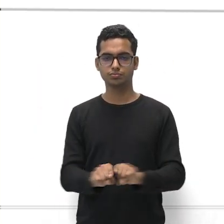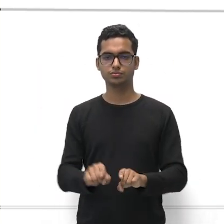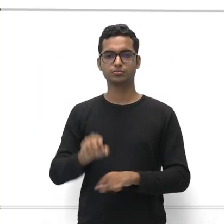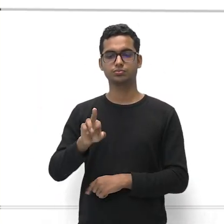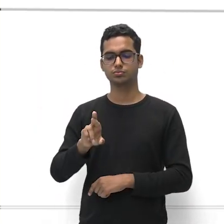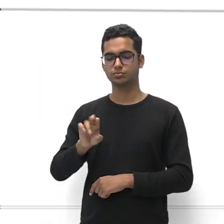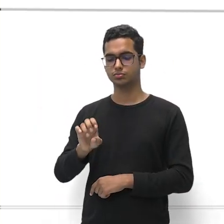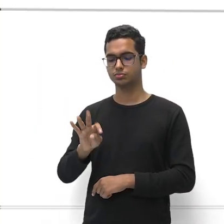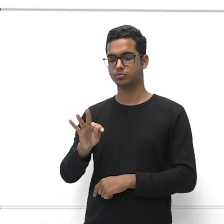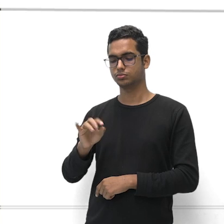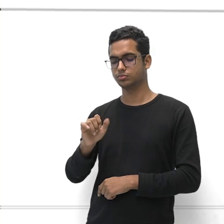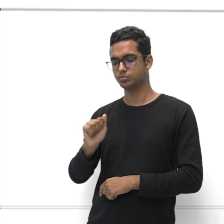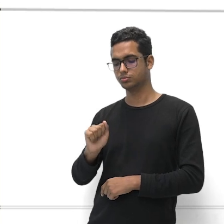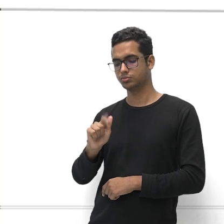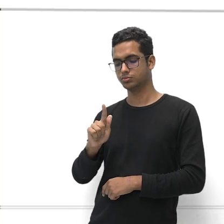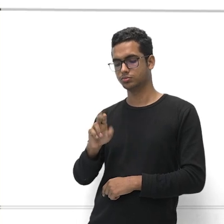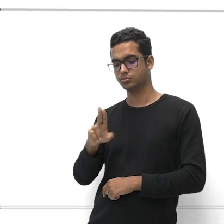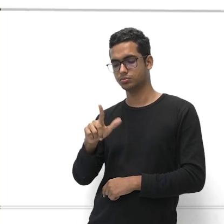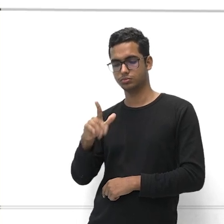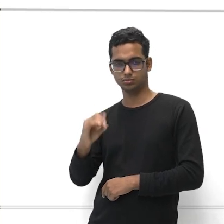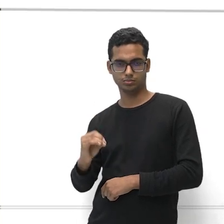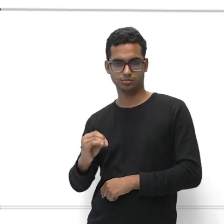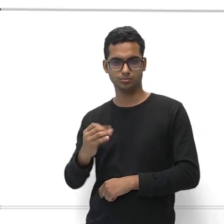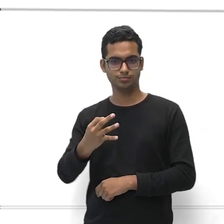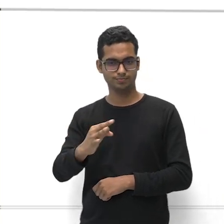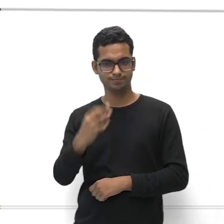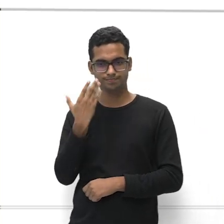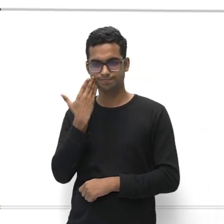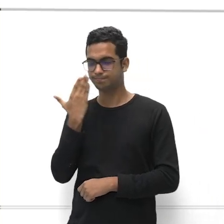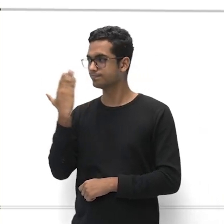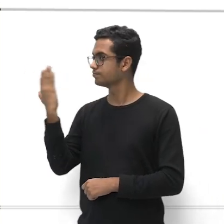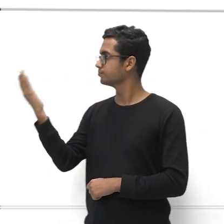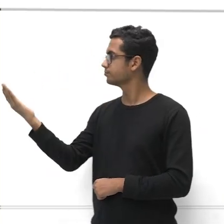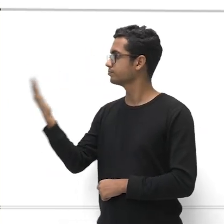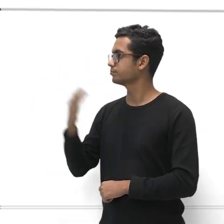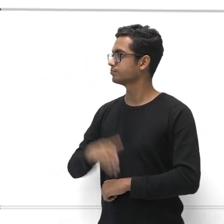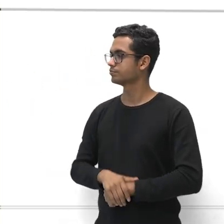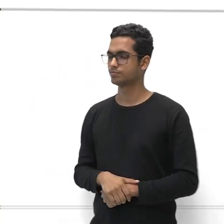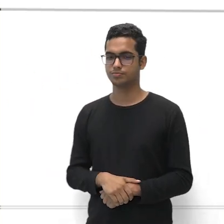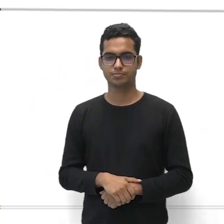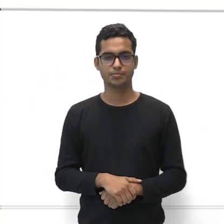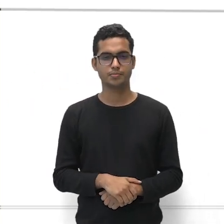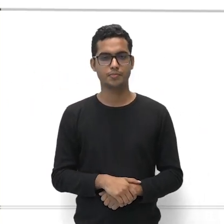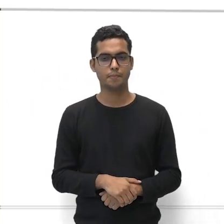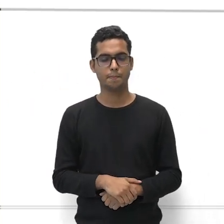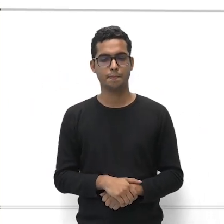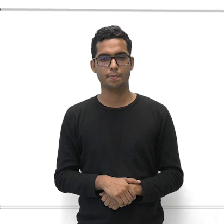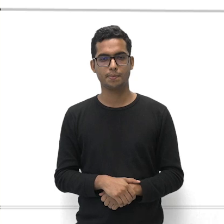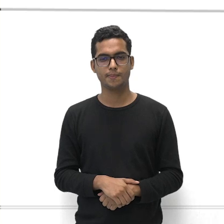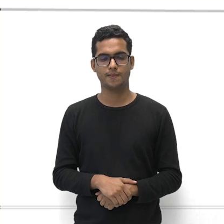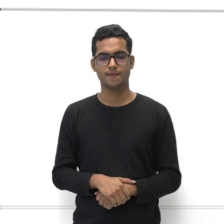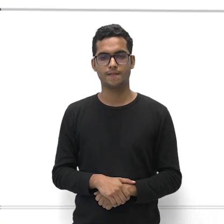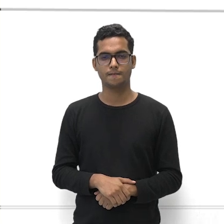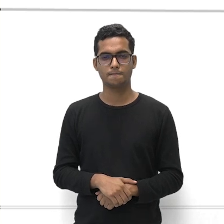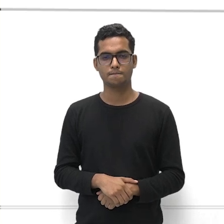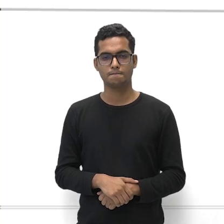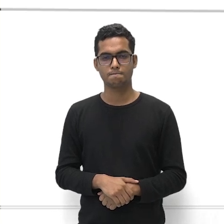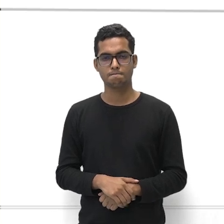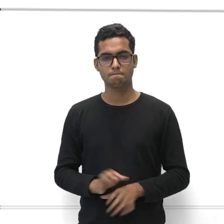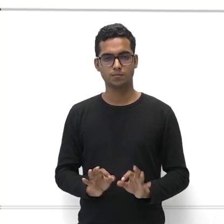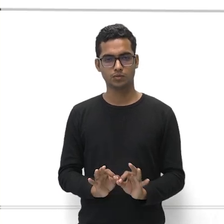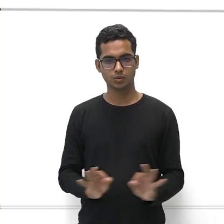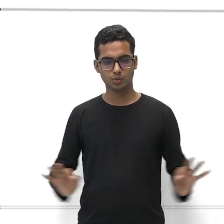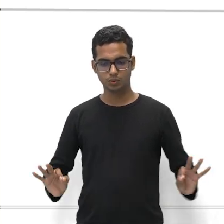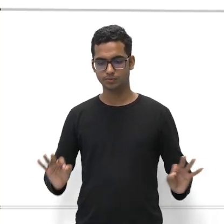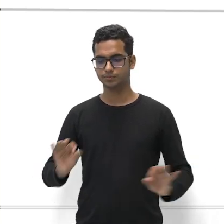Nós queríamos um retângulo com a base medindo 5 centímetros, né? Então daqui para cá tem que ter 5